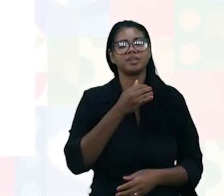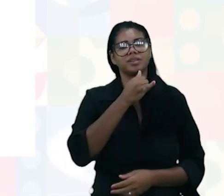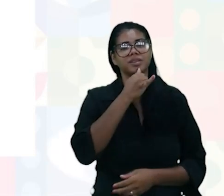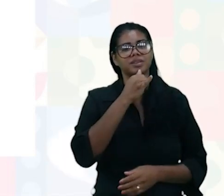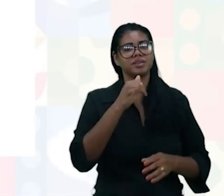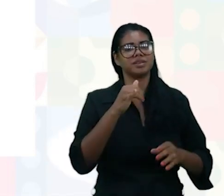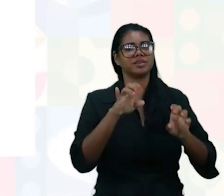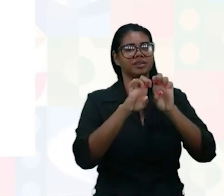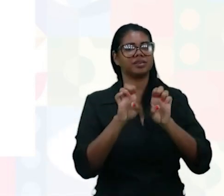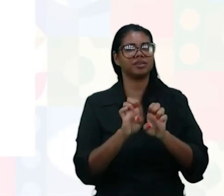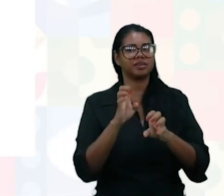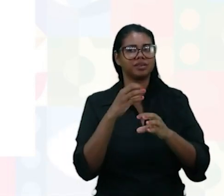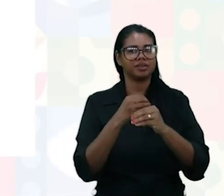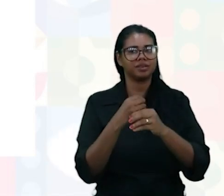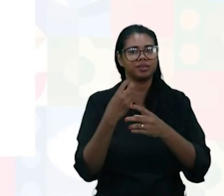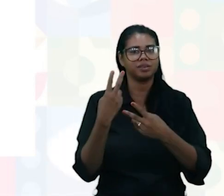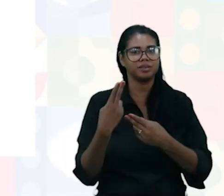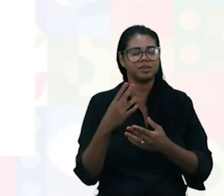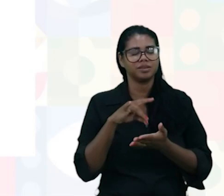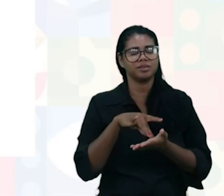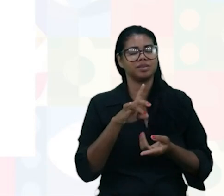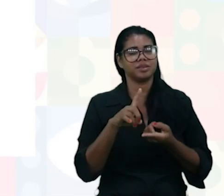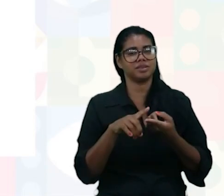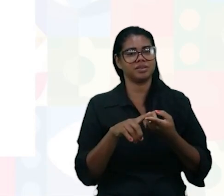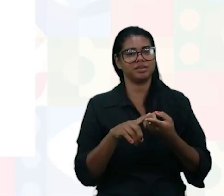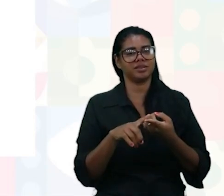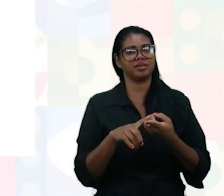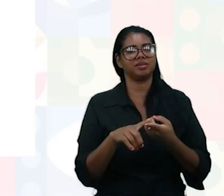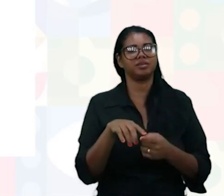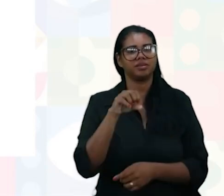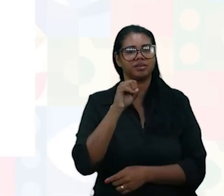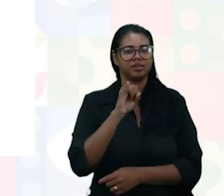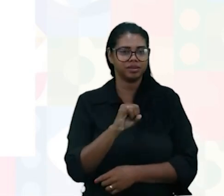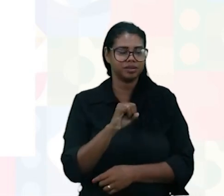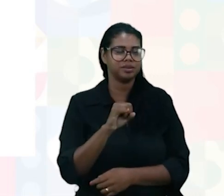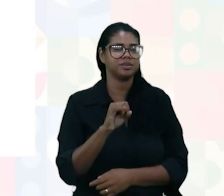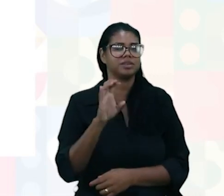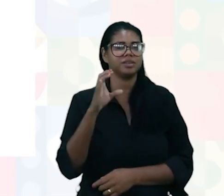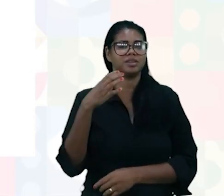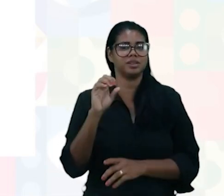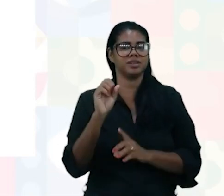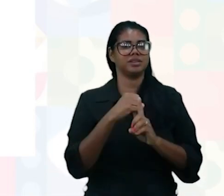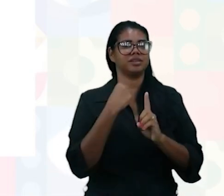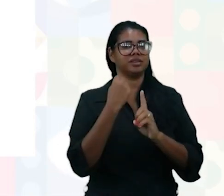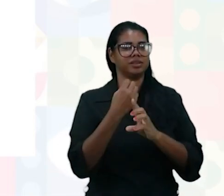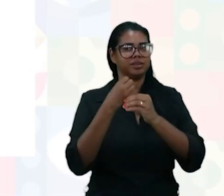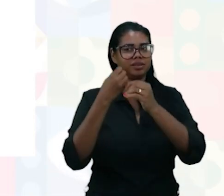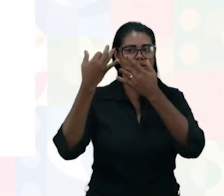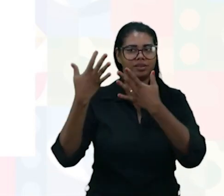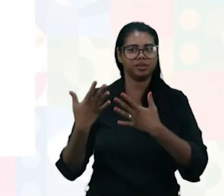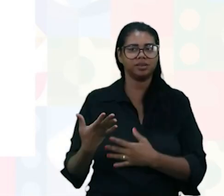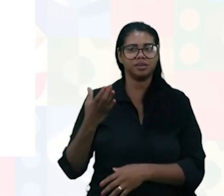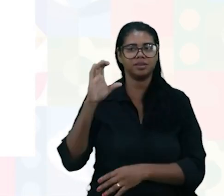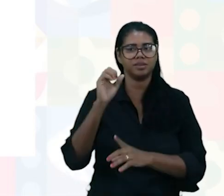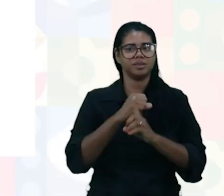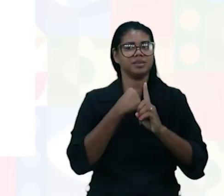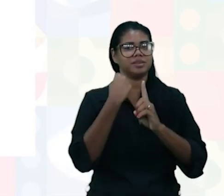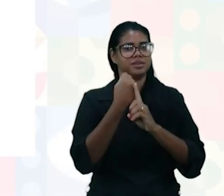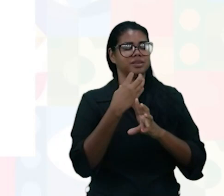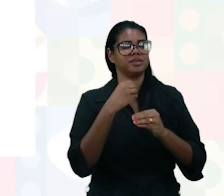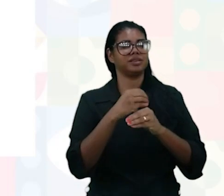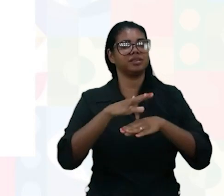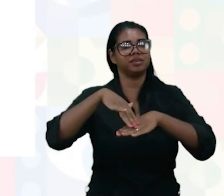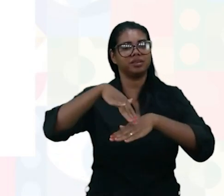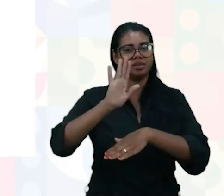para temas que são iguais. Então, se a gente tem, por exemplo, ciências sociais, né, um livro que vai falar de ciências sociais,